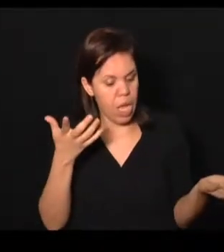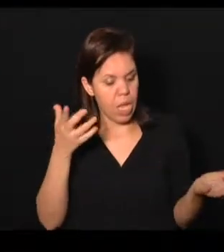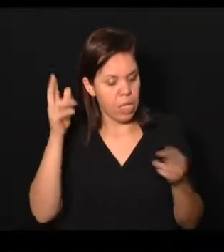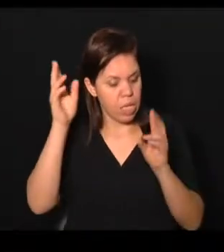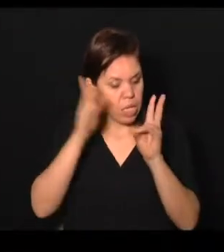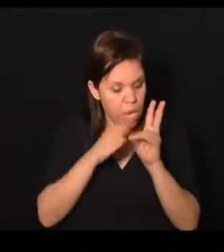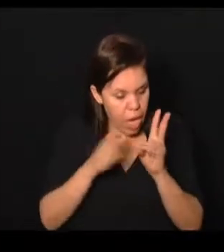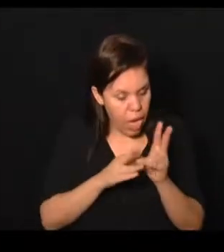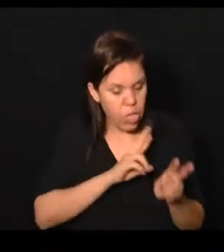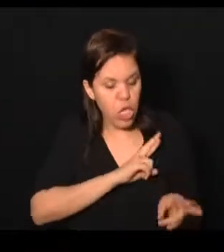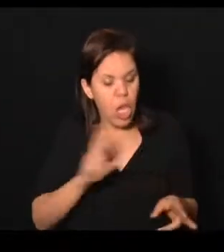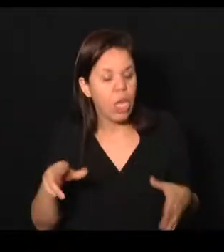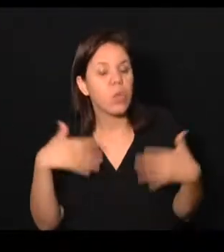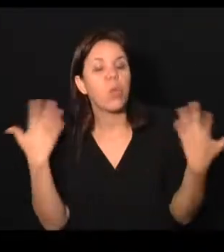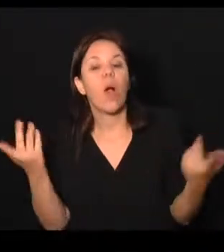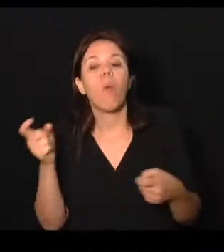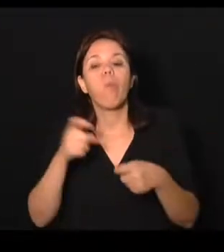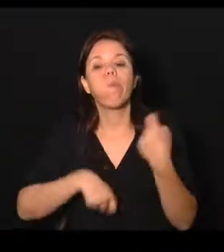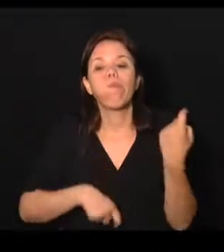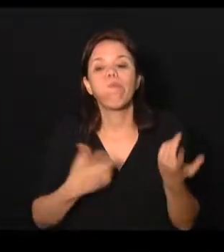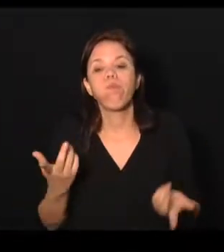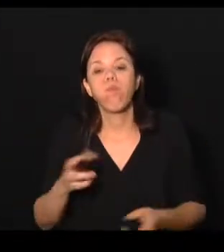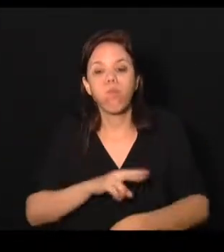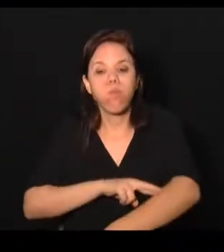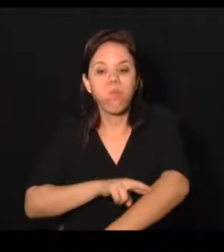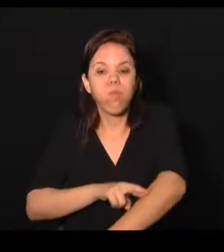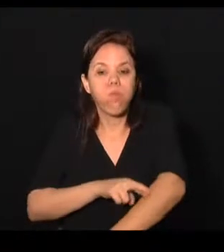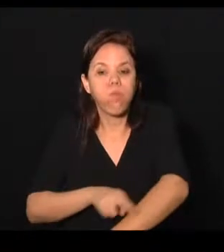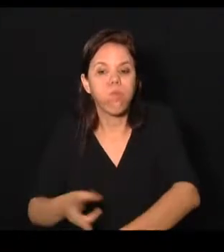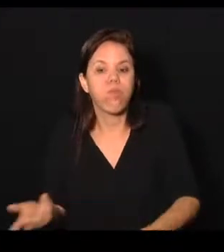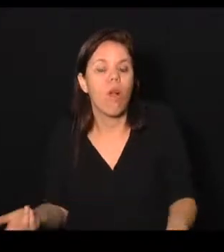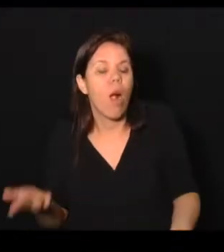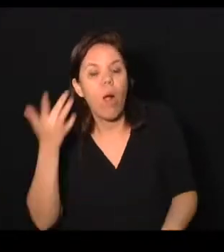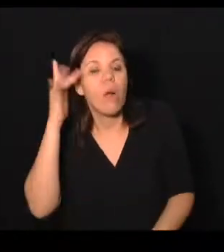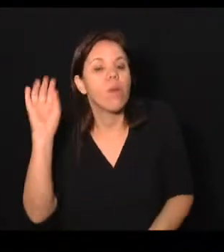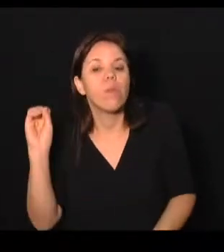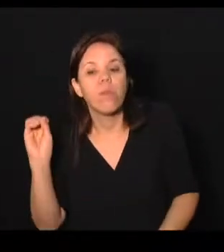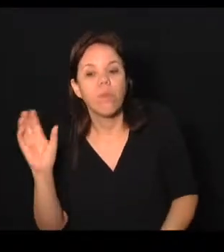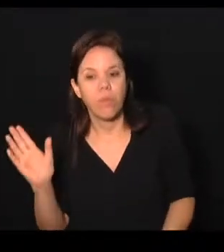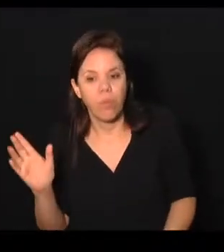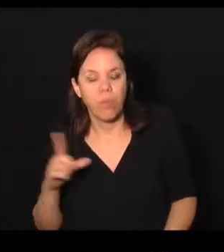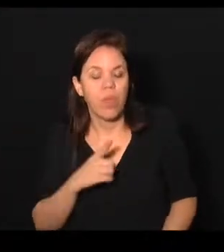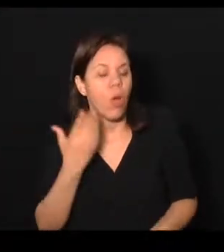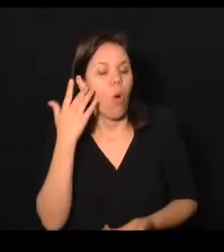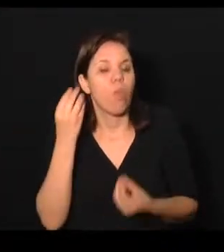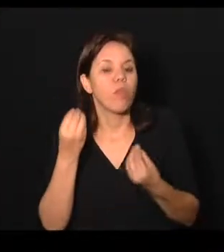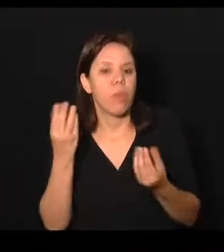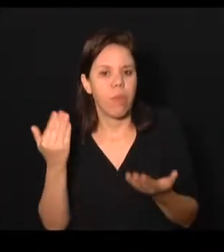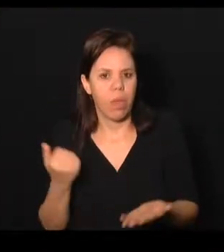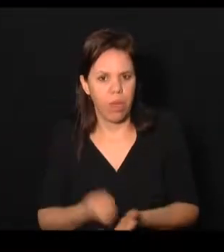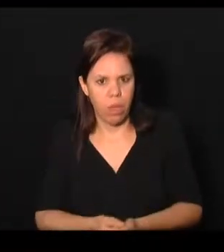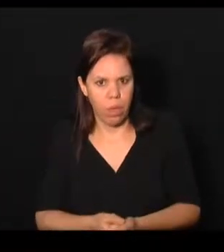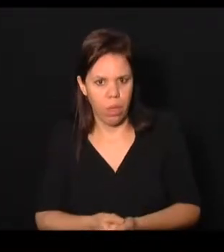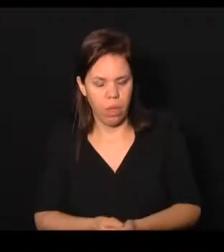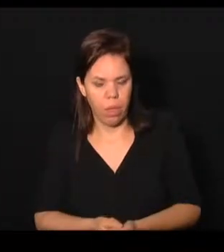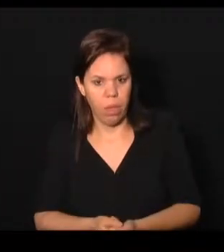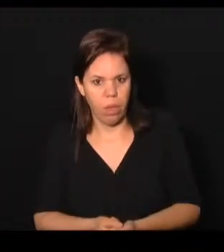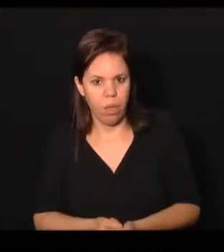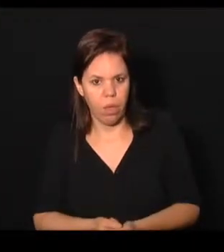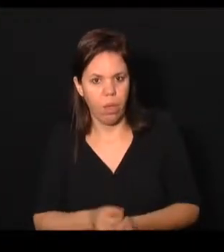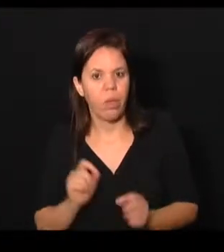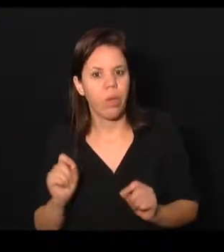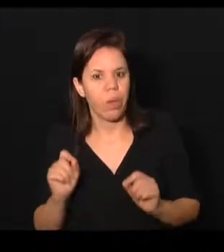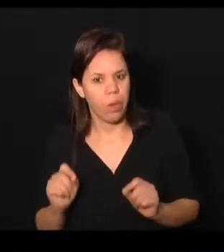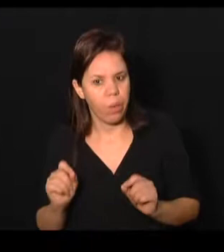que ela tem, que sexo, que raça, que opção sexual. Eu não sei disso, eu não tenho como saber disso. O que eu tenho como saber é